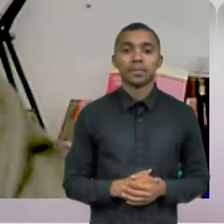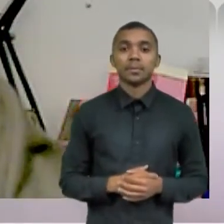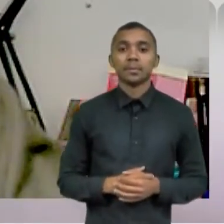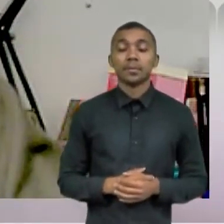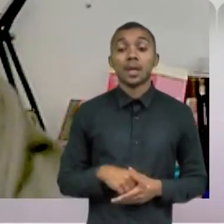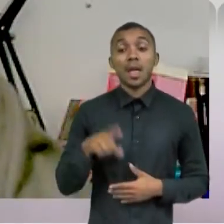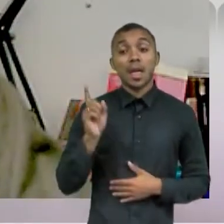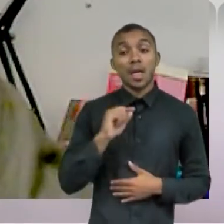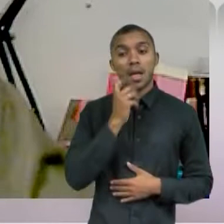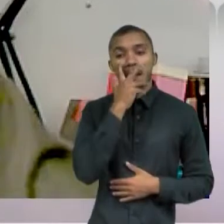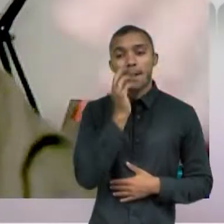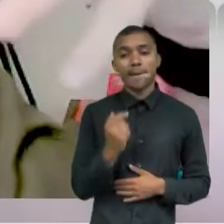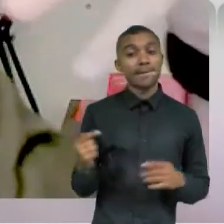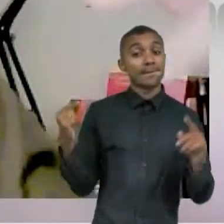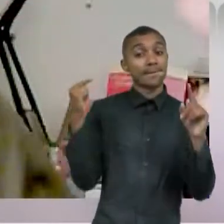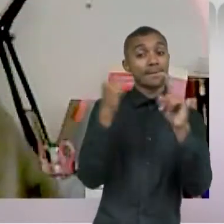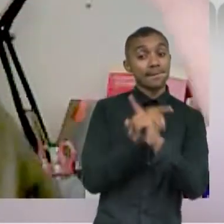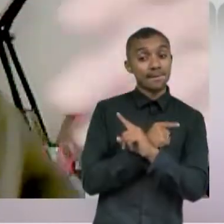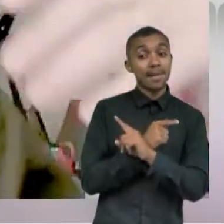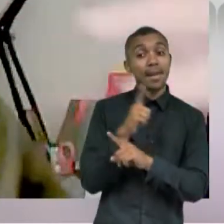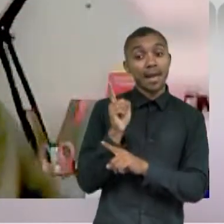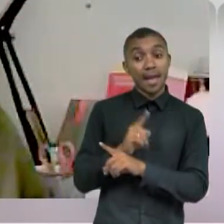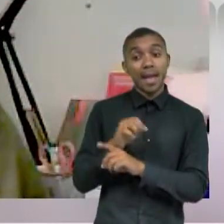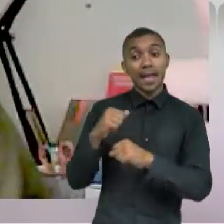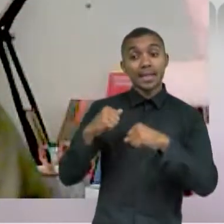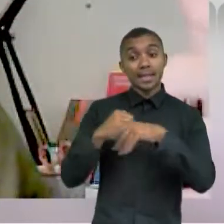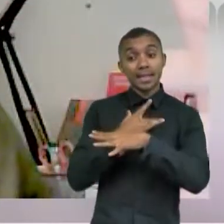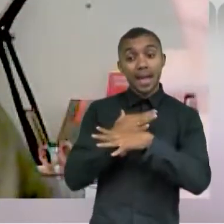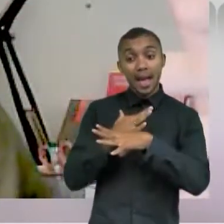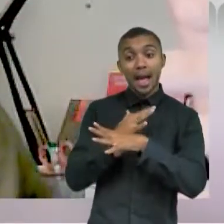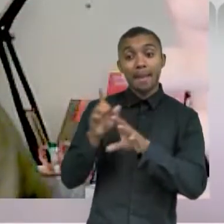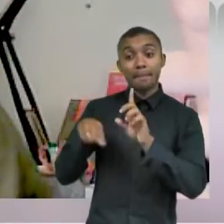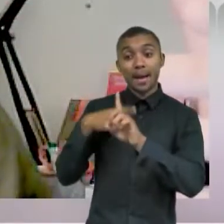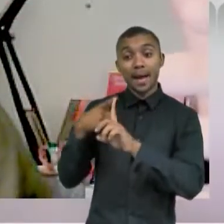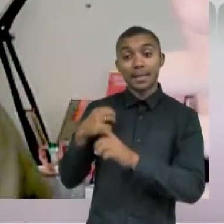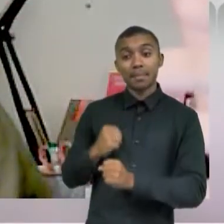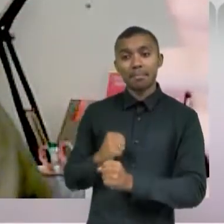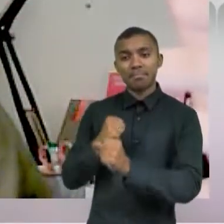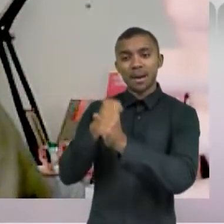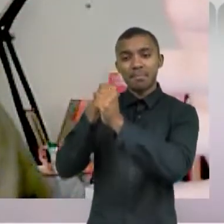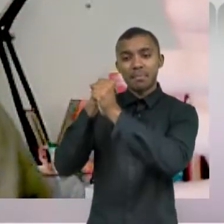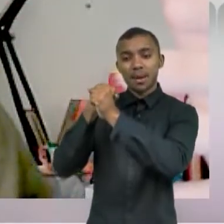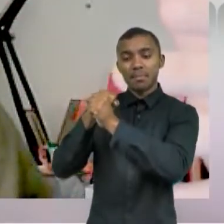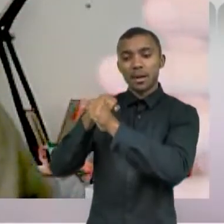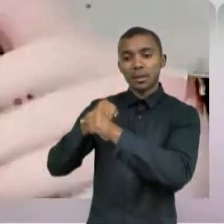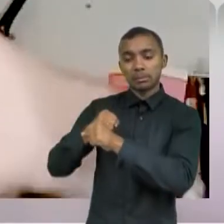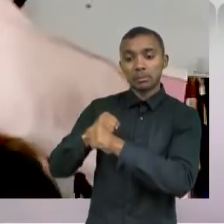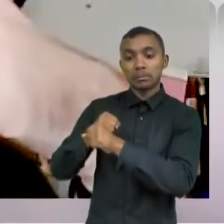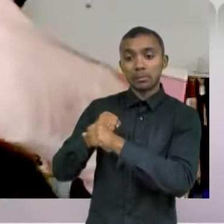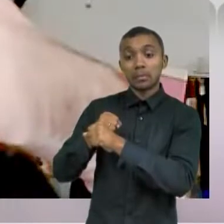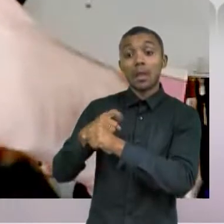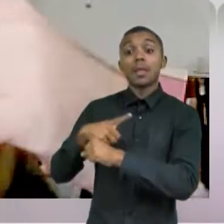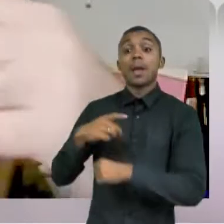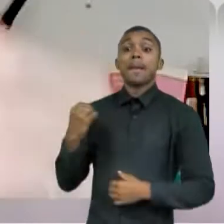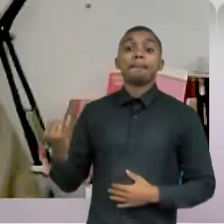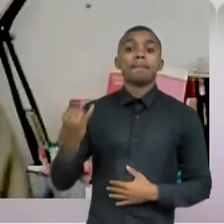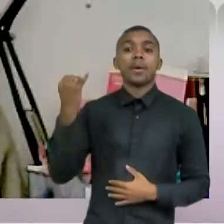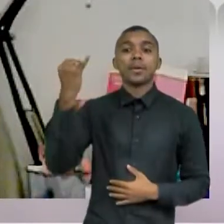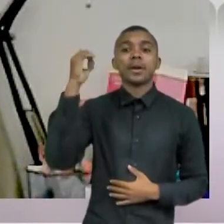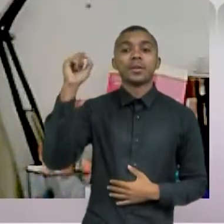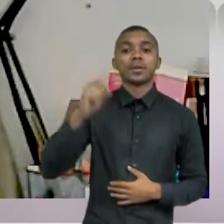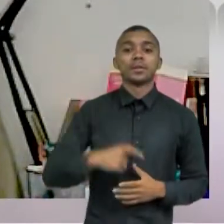uma contradição, né? E, ao mesmo tempo que é uma cidade ilhada pelos muros, é uma cidade que se importa